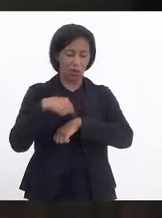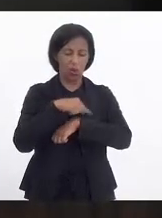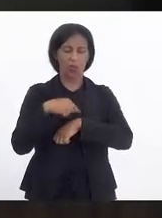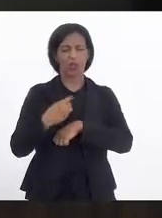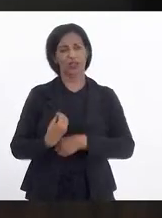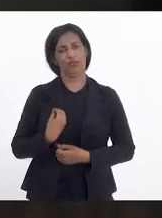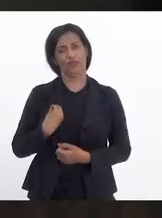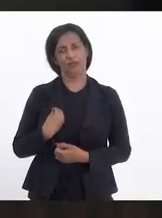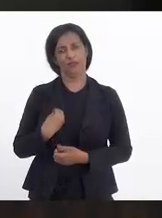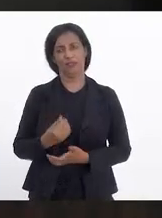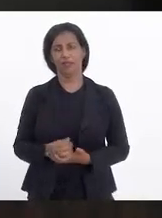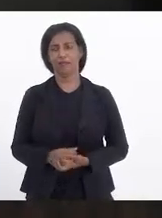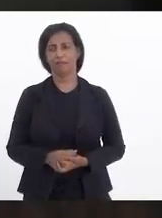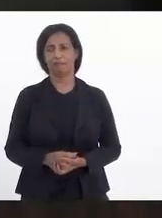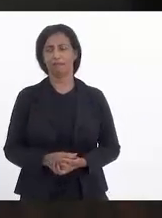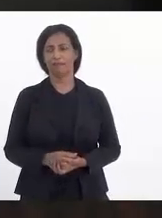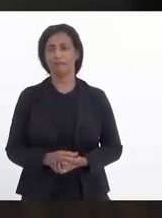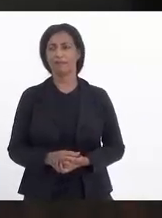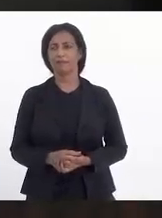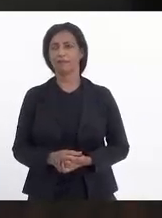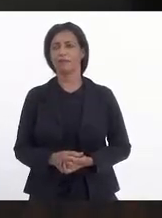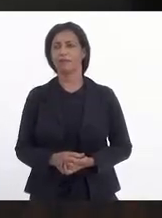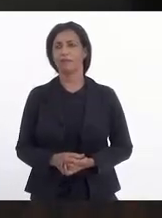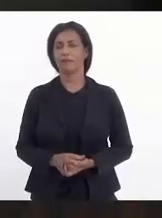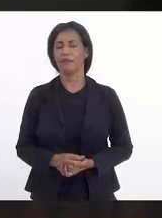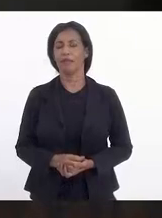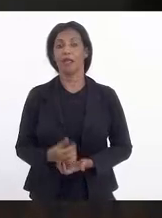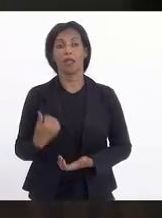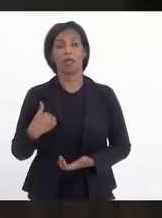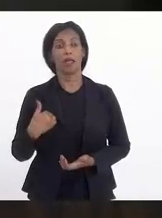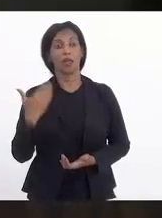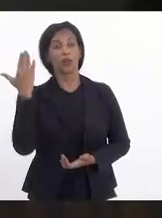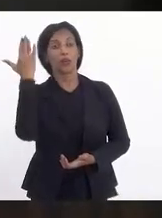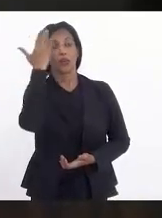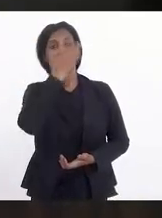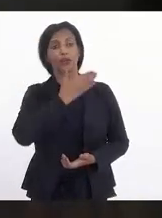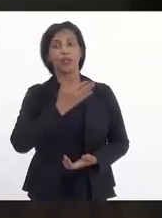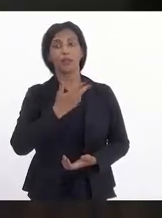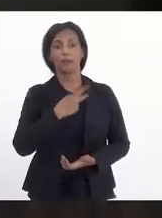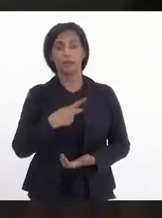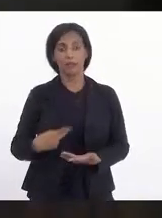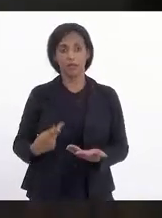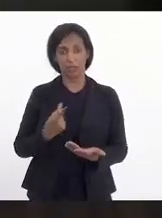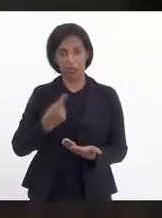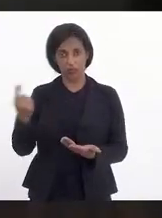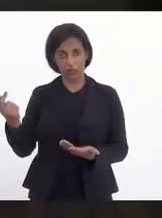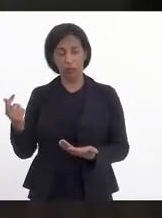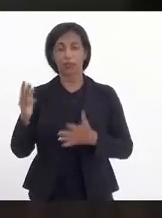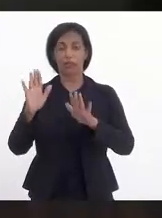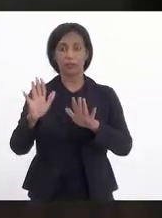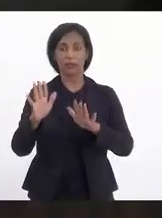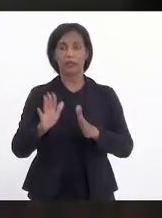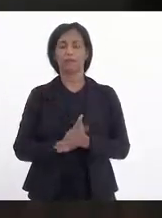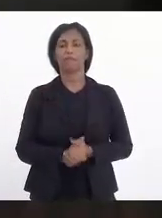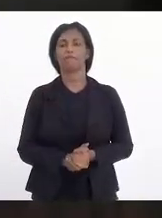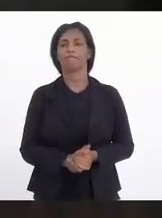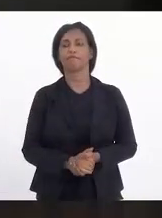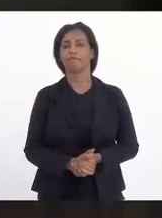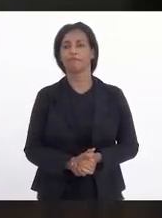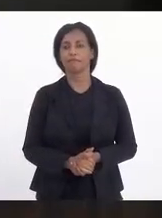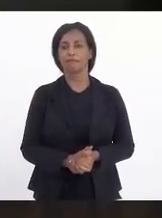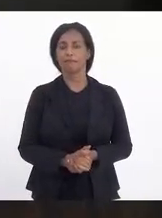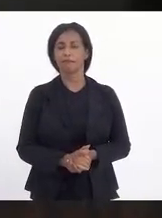primeiro dia de vidro eu não não visse o presidente já cantou Já foi vai autógrafos